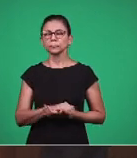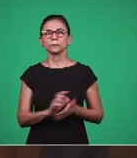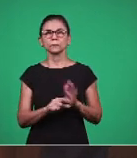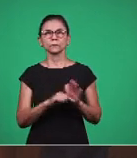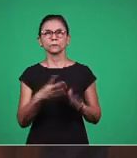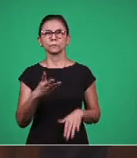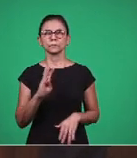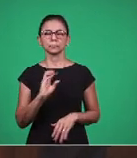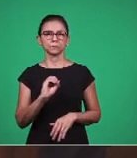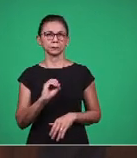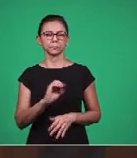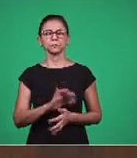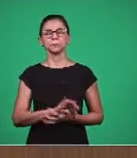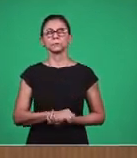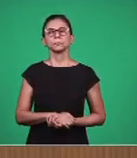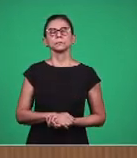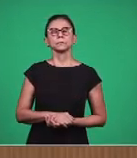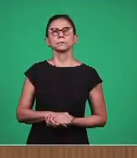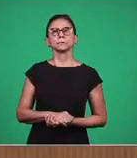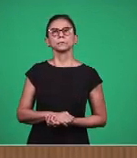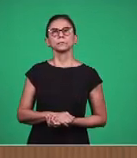não é? 40.